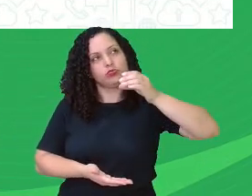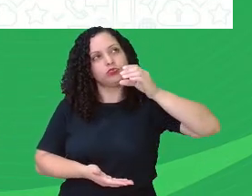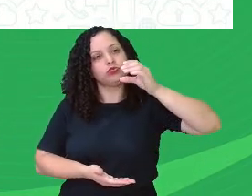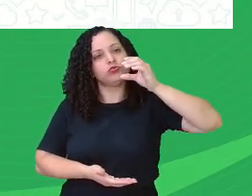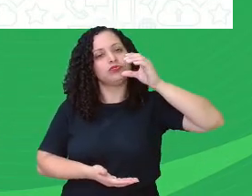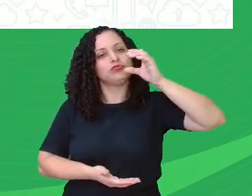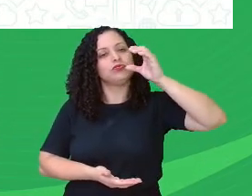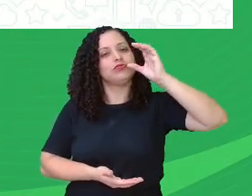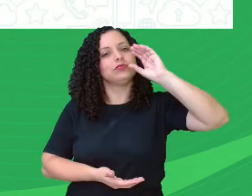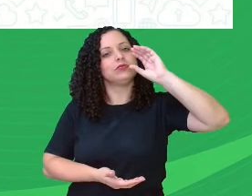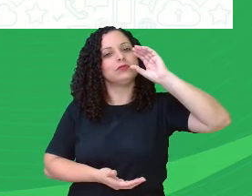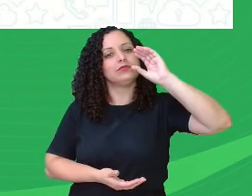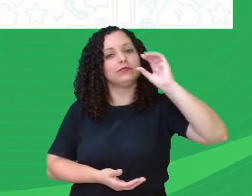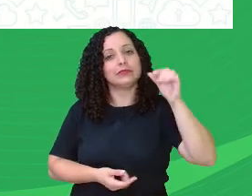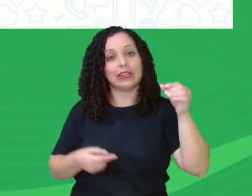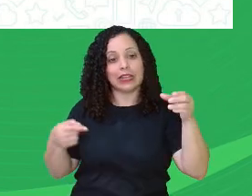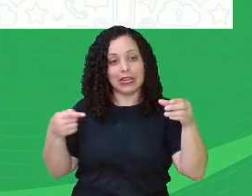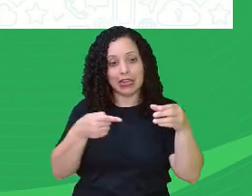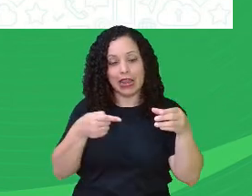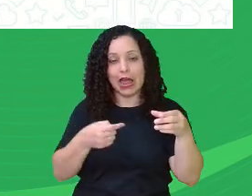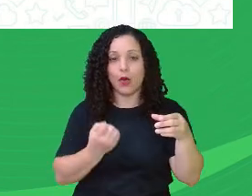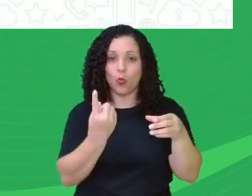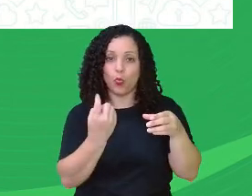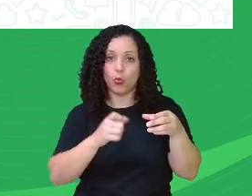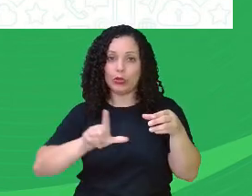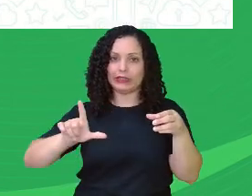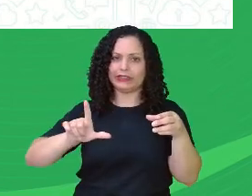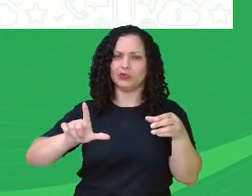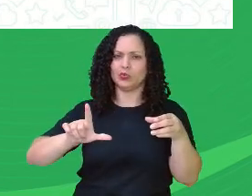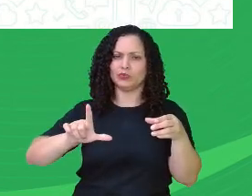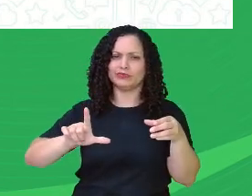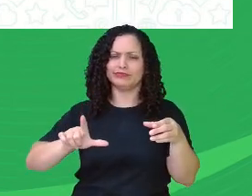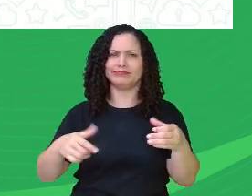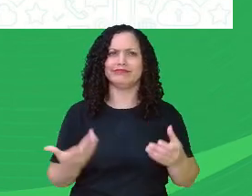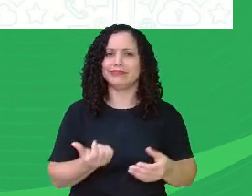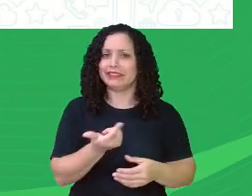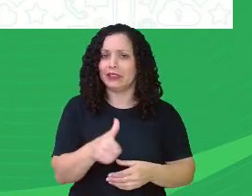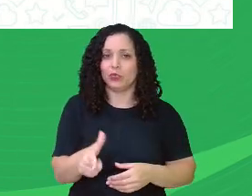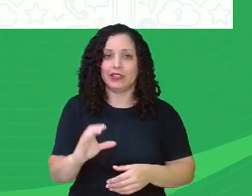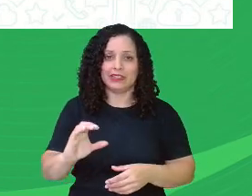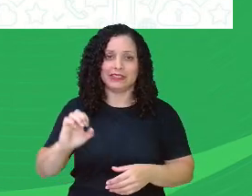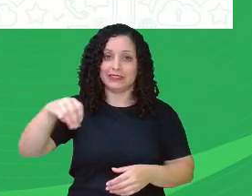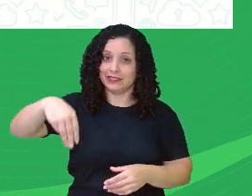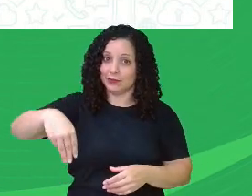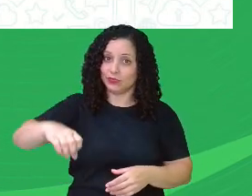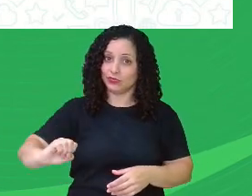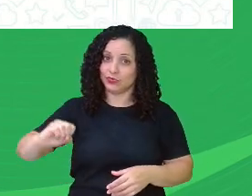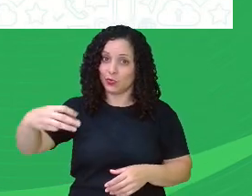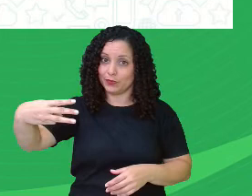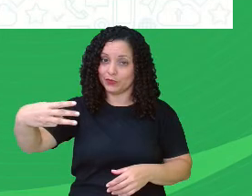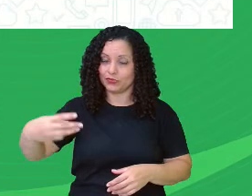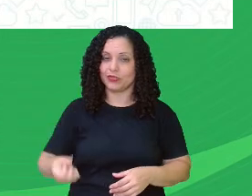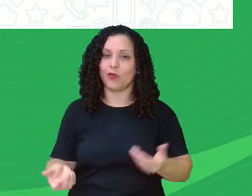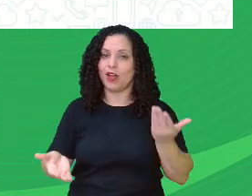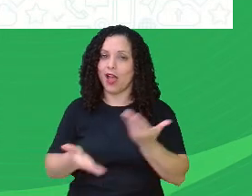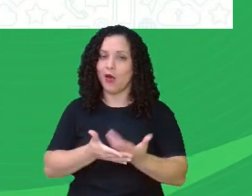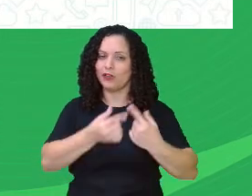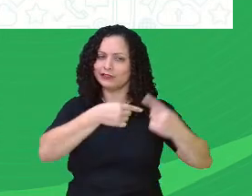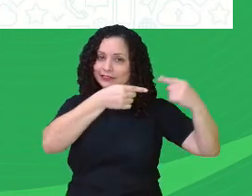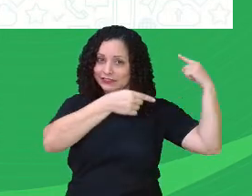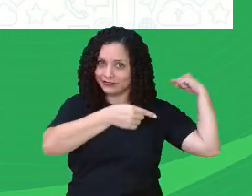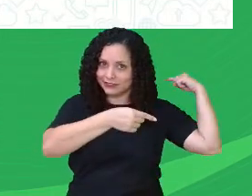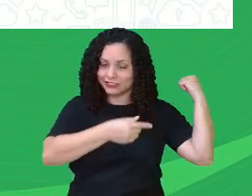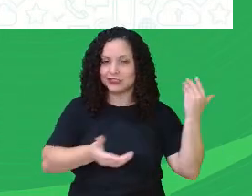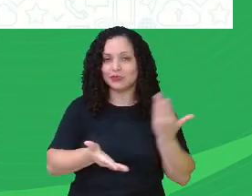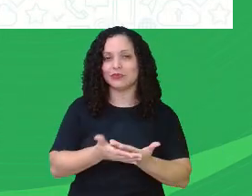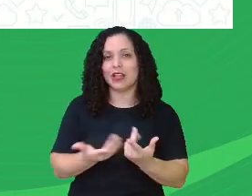lá que é 1 litro. Não tem centímetros cúbicos. Você vai lá no YouTube, na aula anterior, a gente viu a aula